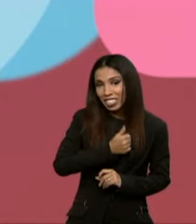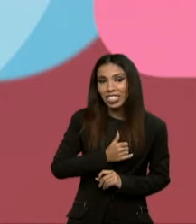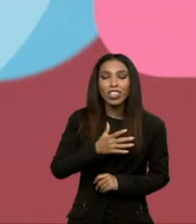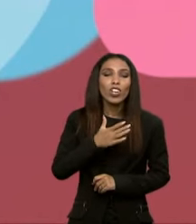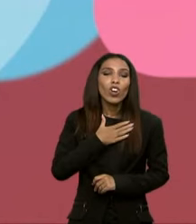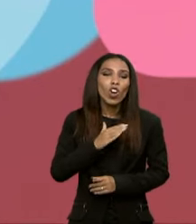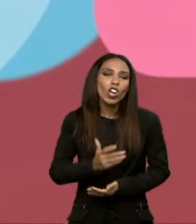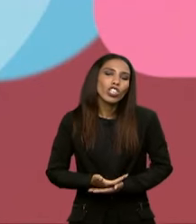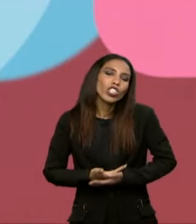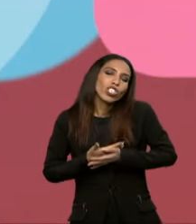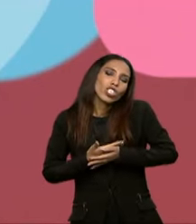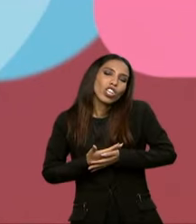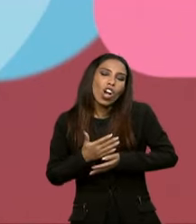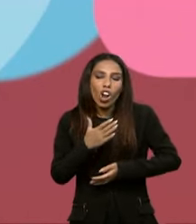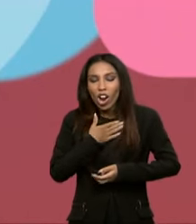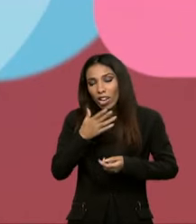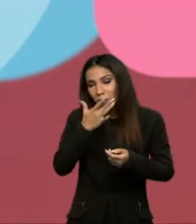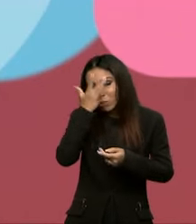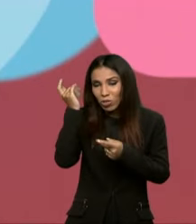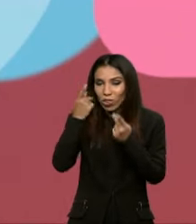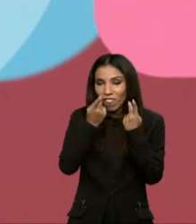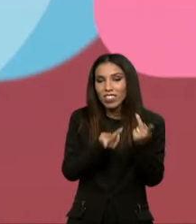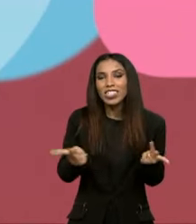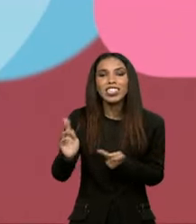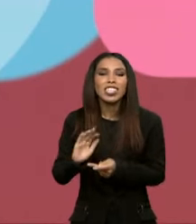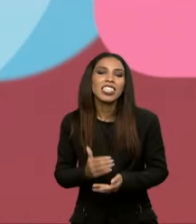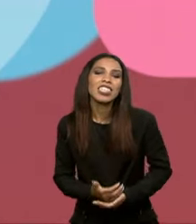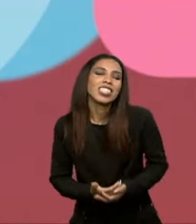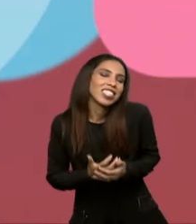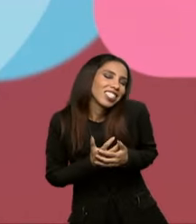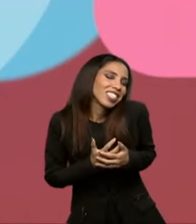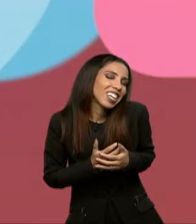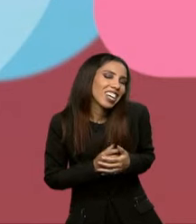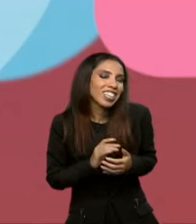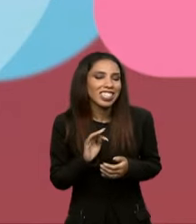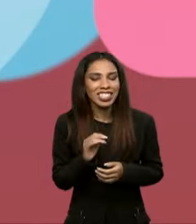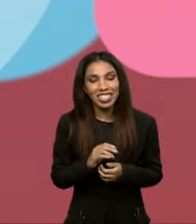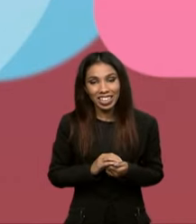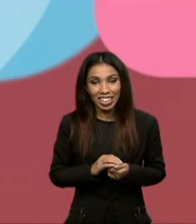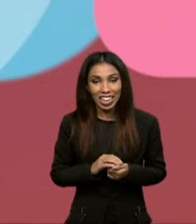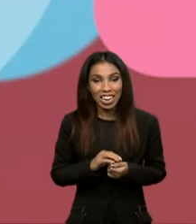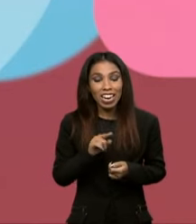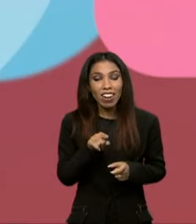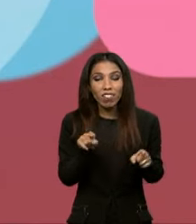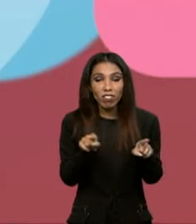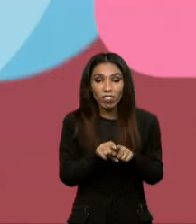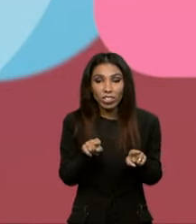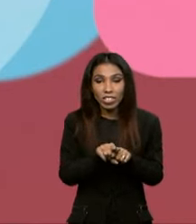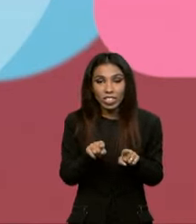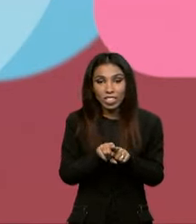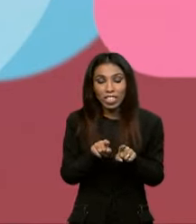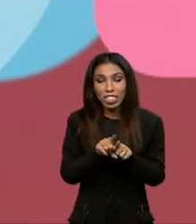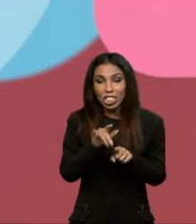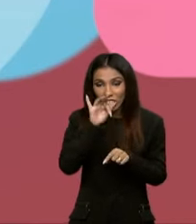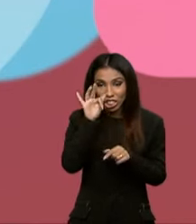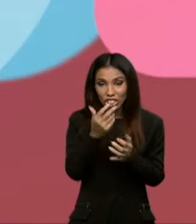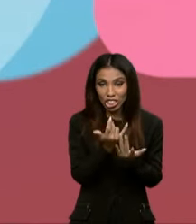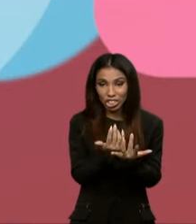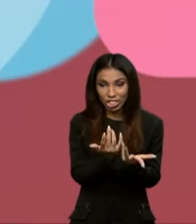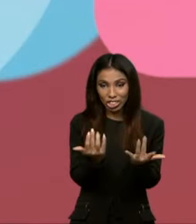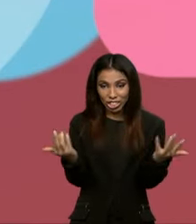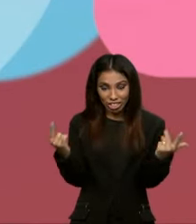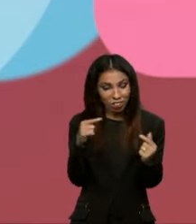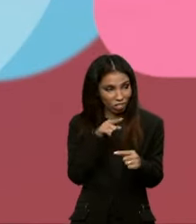gosta de... Ele vai no colo das visitas. Fica todo mundo apavorado com ele. Agora, você tem também jardim, você adora um jardinzinho também, né? Você cuida.